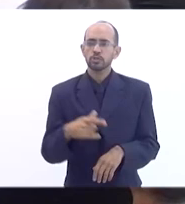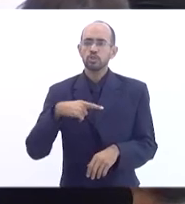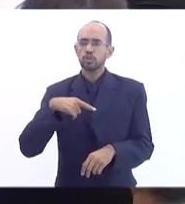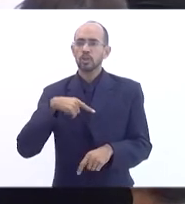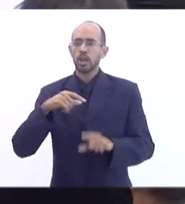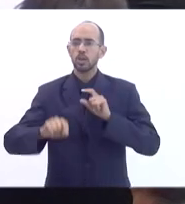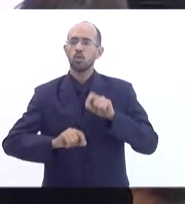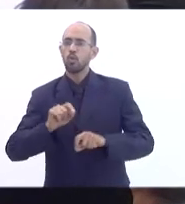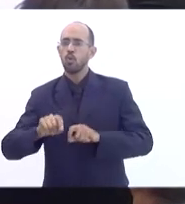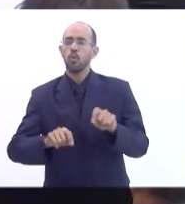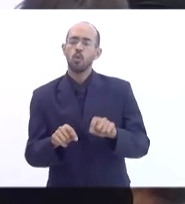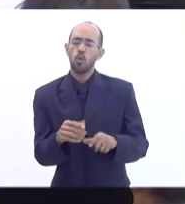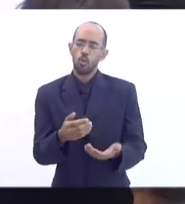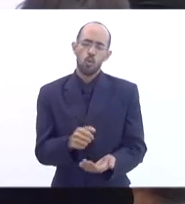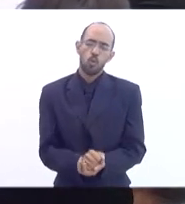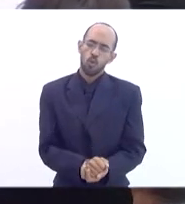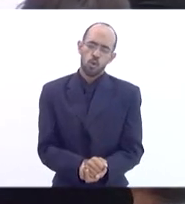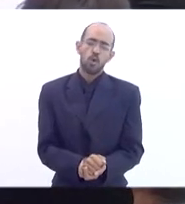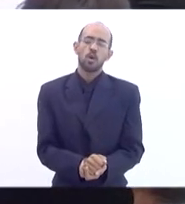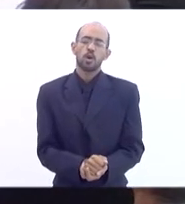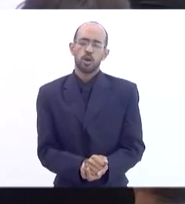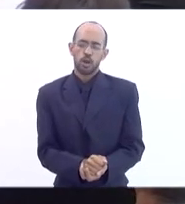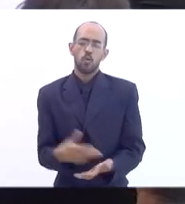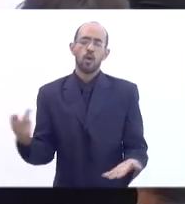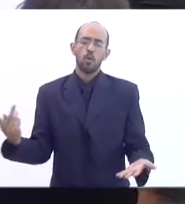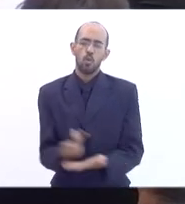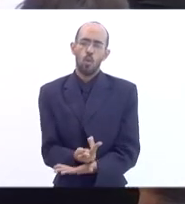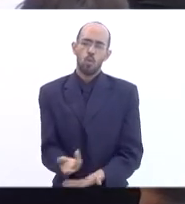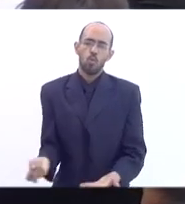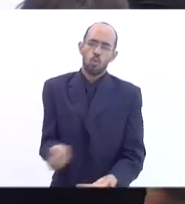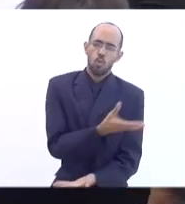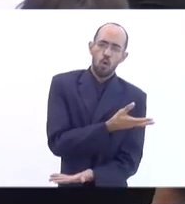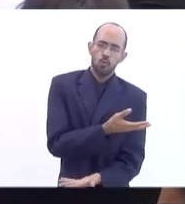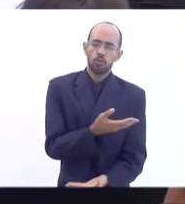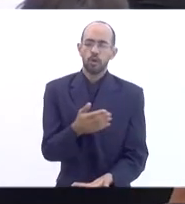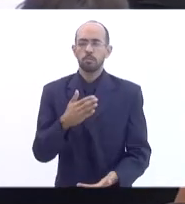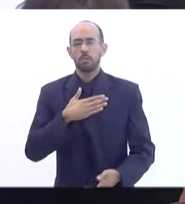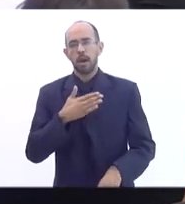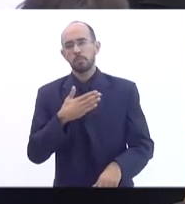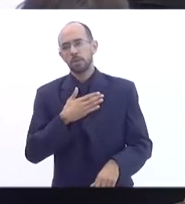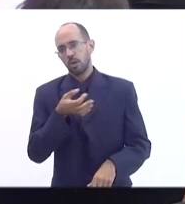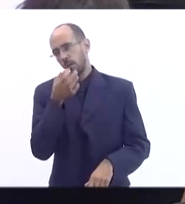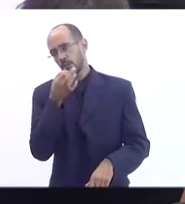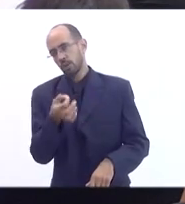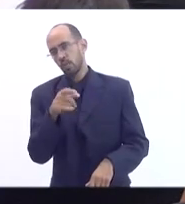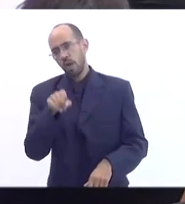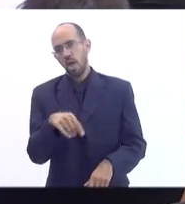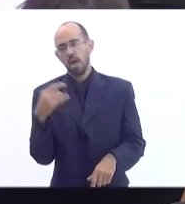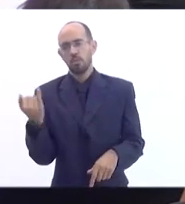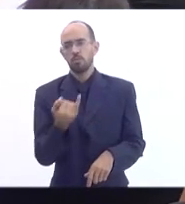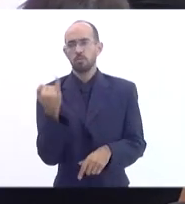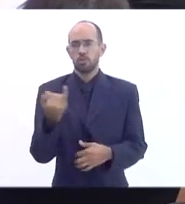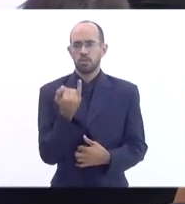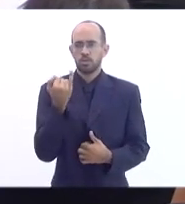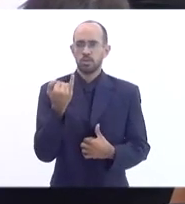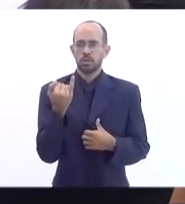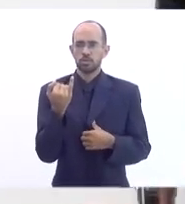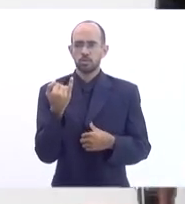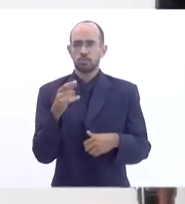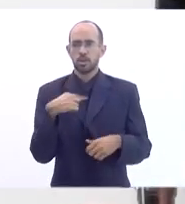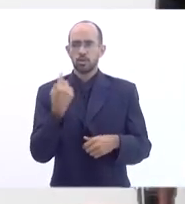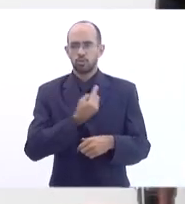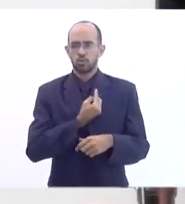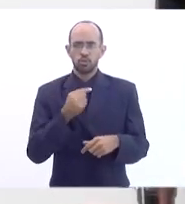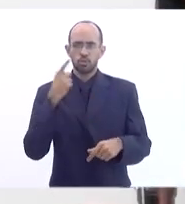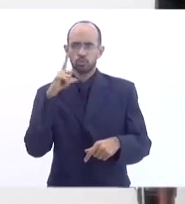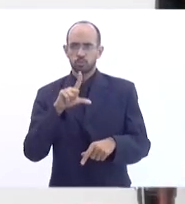e nós brigamos durante todo esse tempo que Considero que seja algo de extrema relevância para que a gente